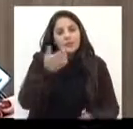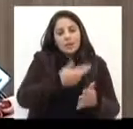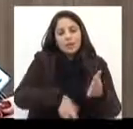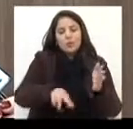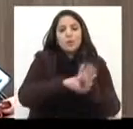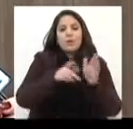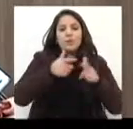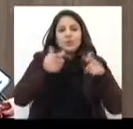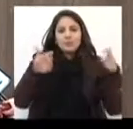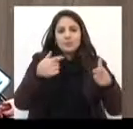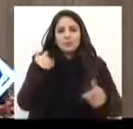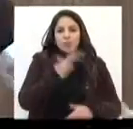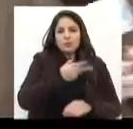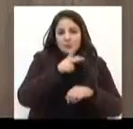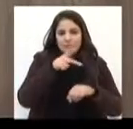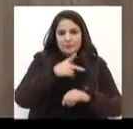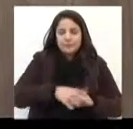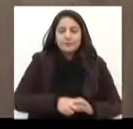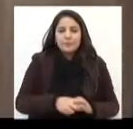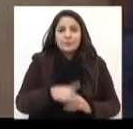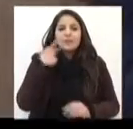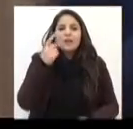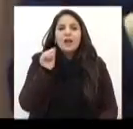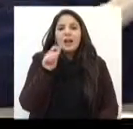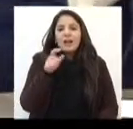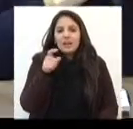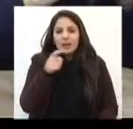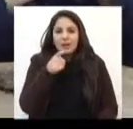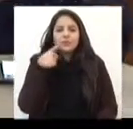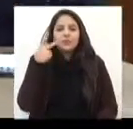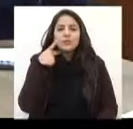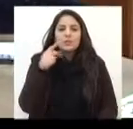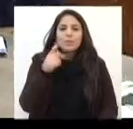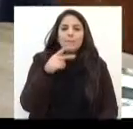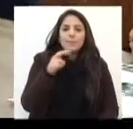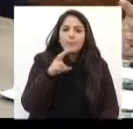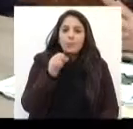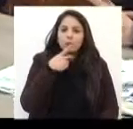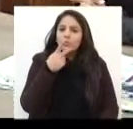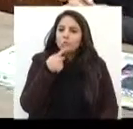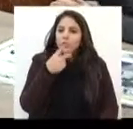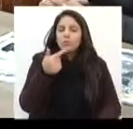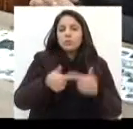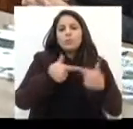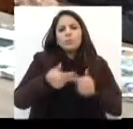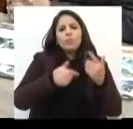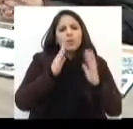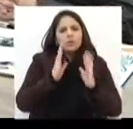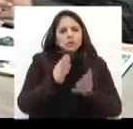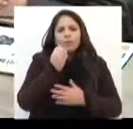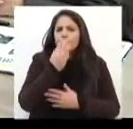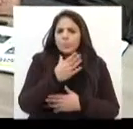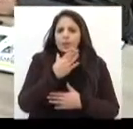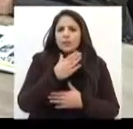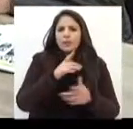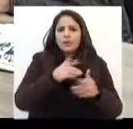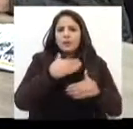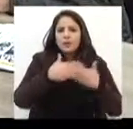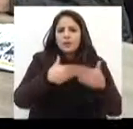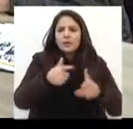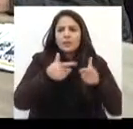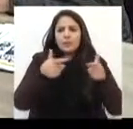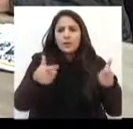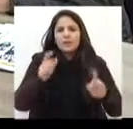trazer o crescimento do nosso país. Vereador Alex, o vereador Paulo Pontual disse que o trabalho já está bem encaminhado, apesar do